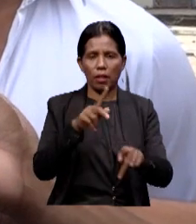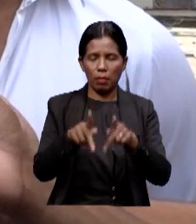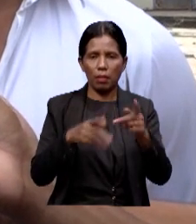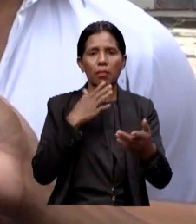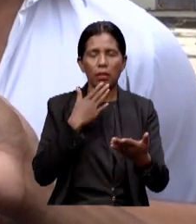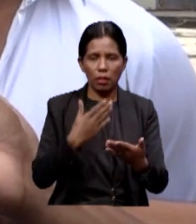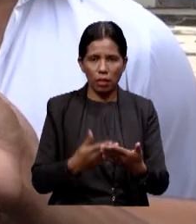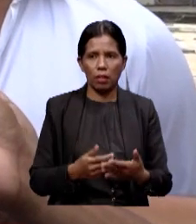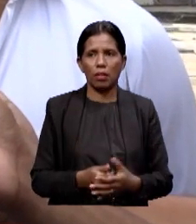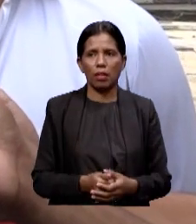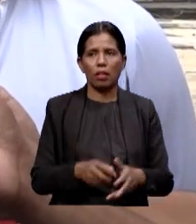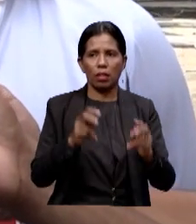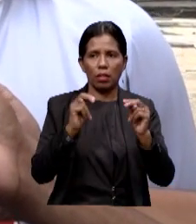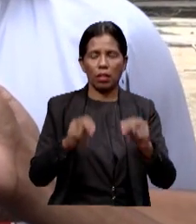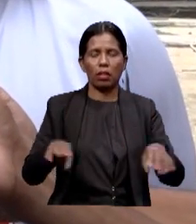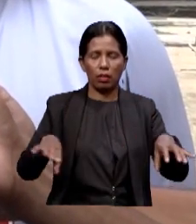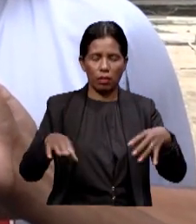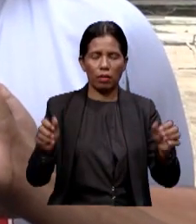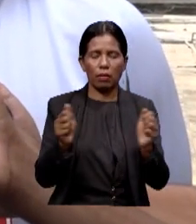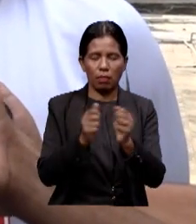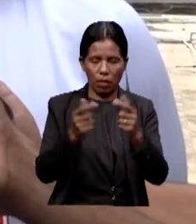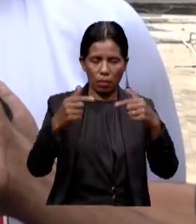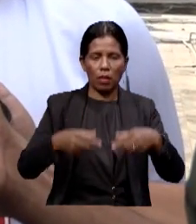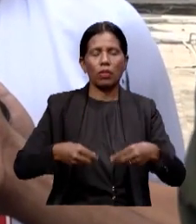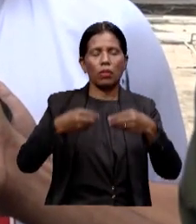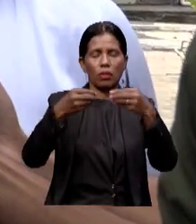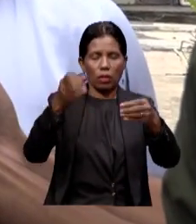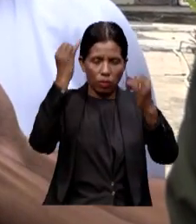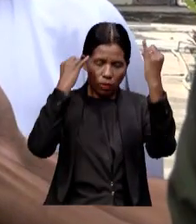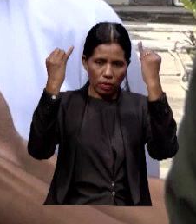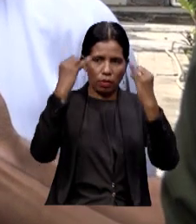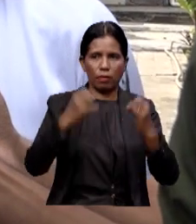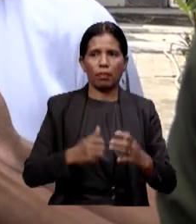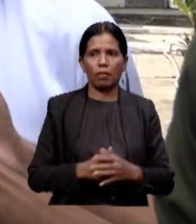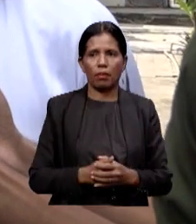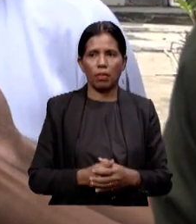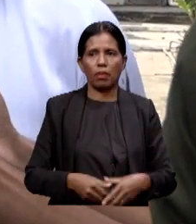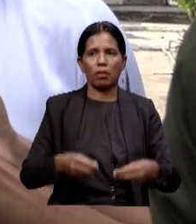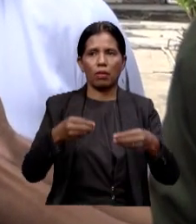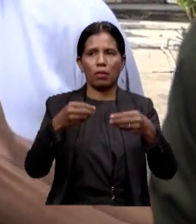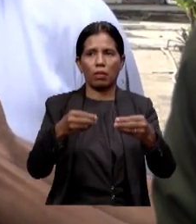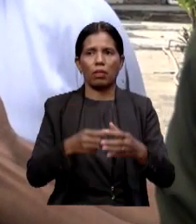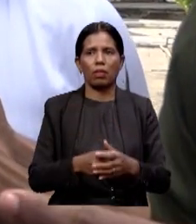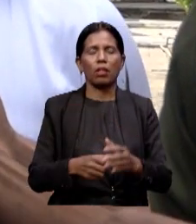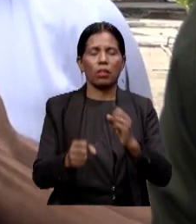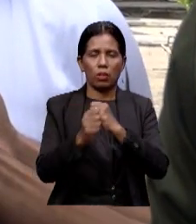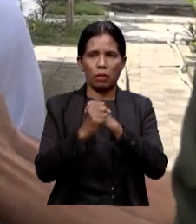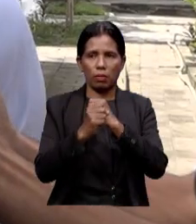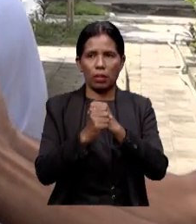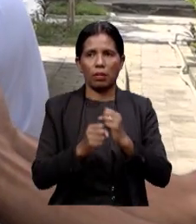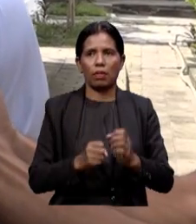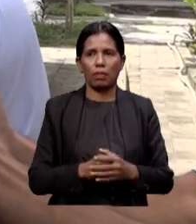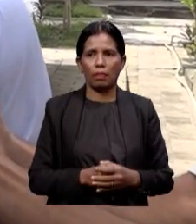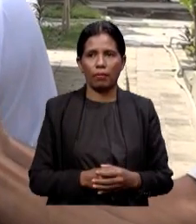media, tengki koopera mai fo informasuis. Sir Ministro. Notifikasi ni dapat hau ne dan suspeitu. Si lawo hela,